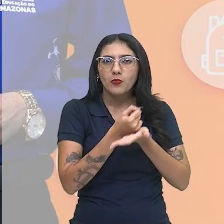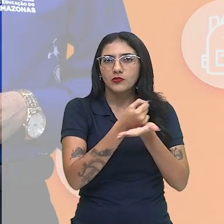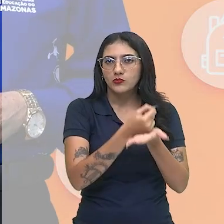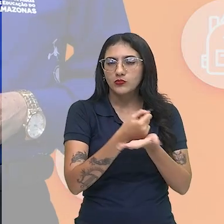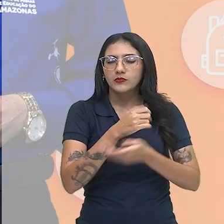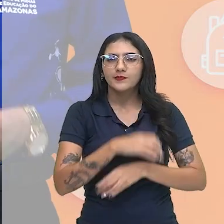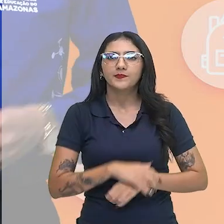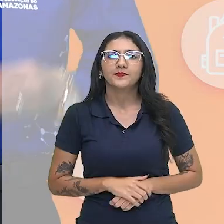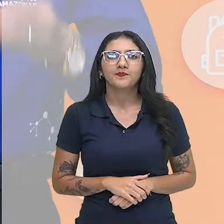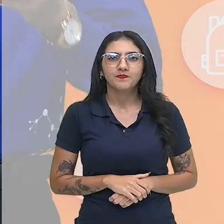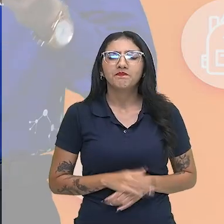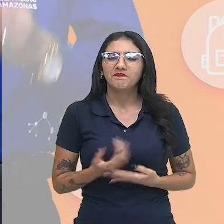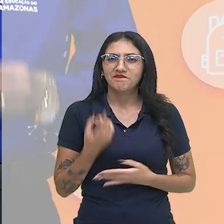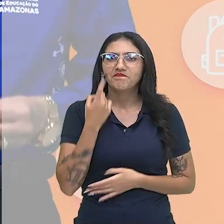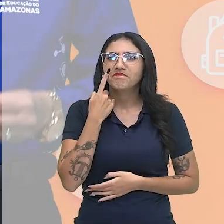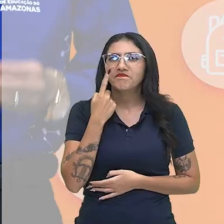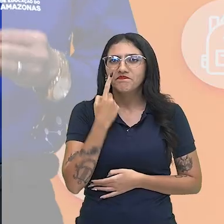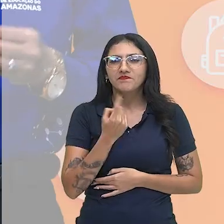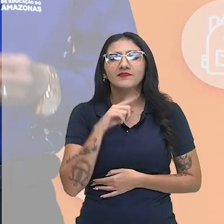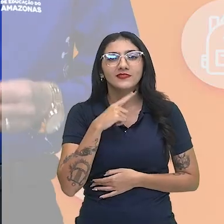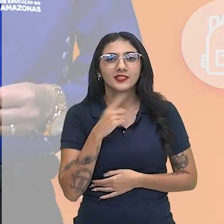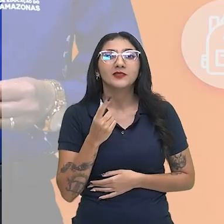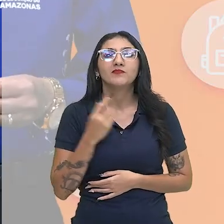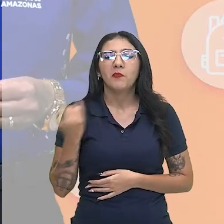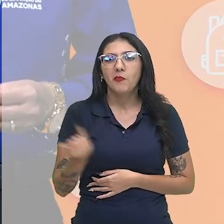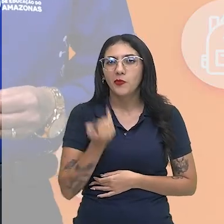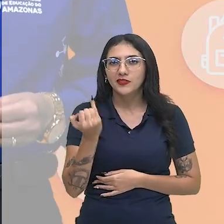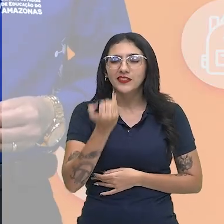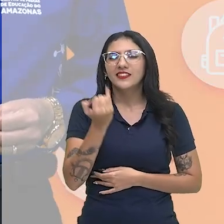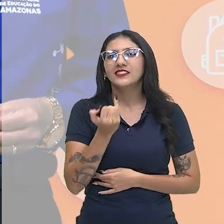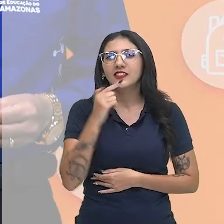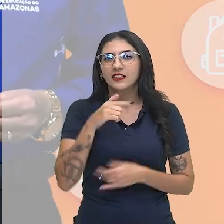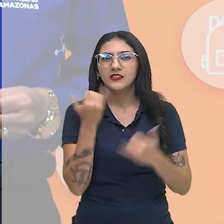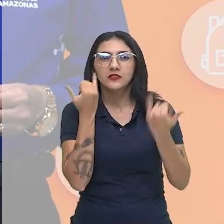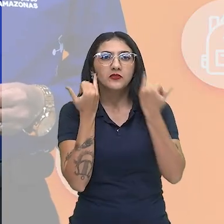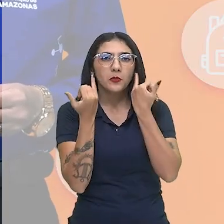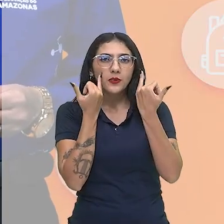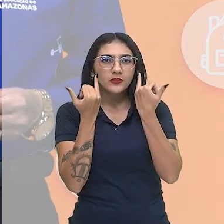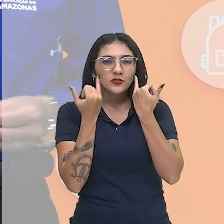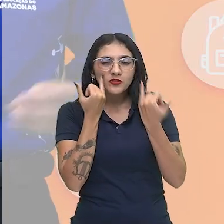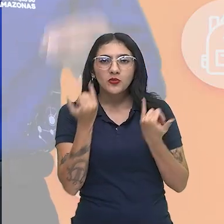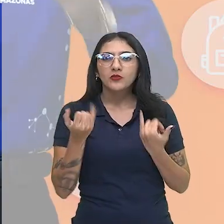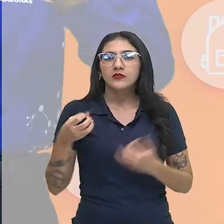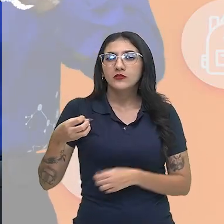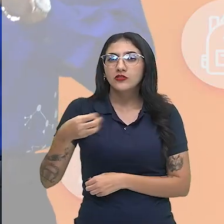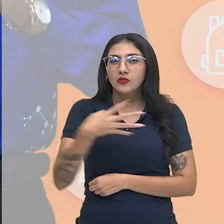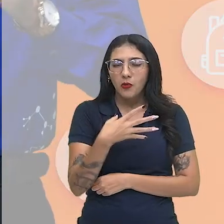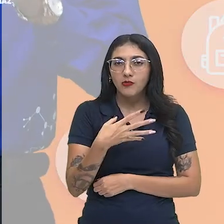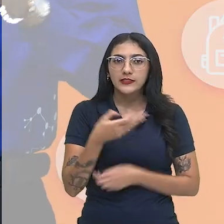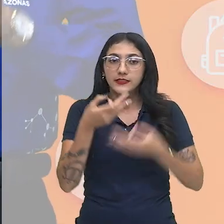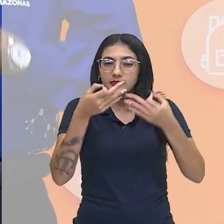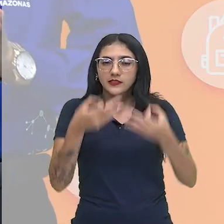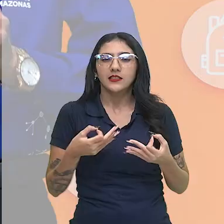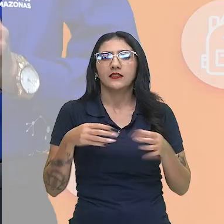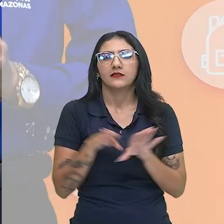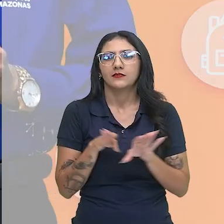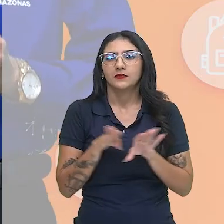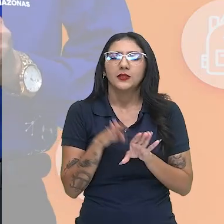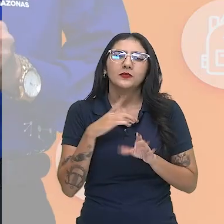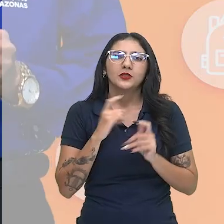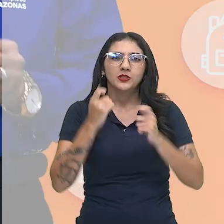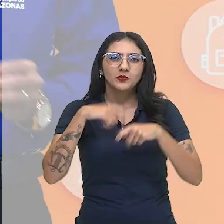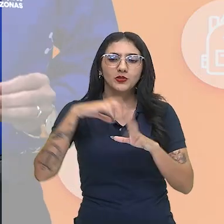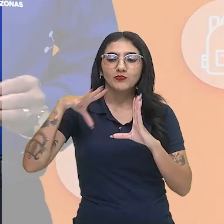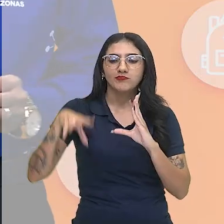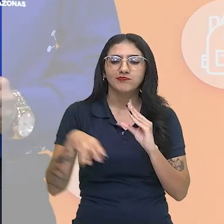é importante termos dados sociais reais, corretos, para juntarmos